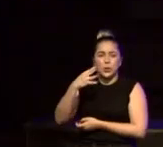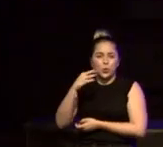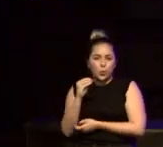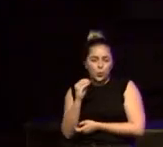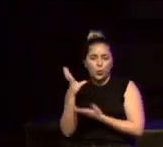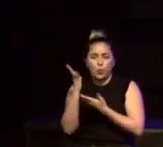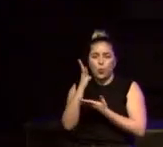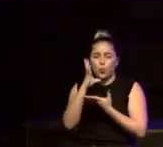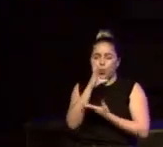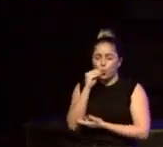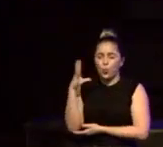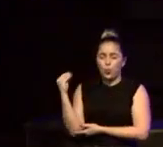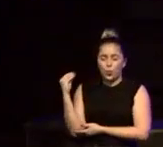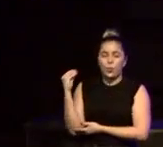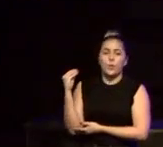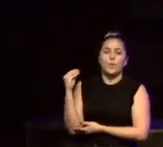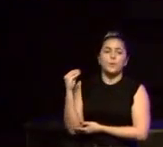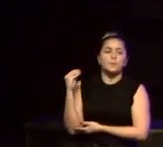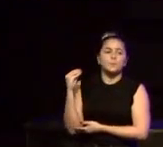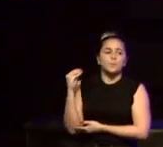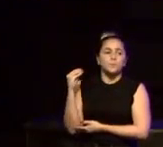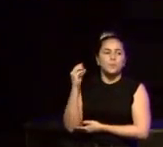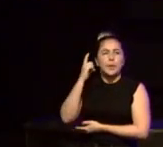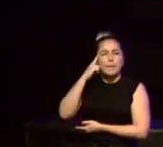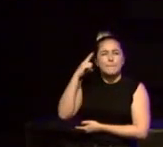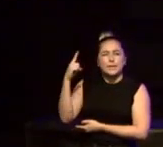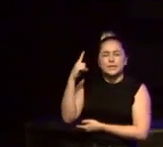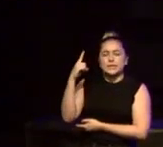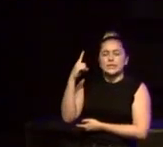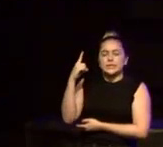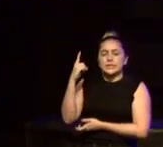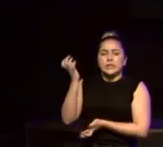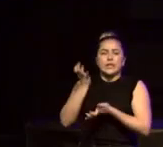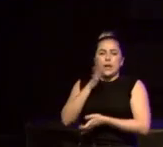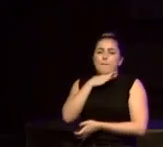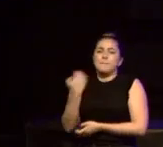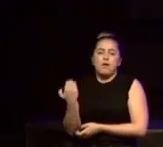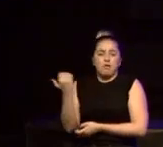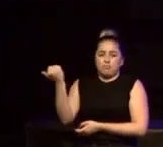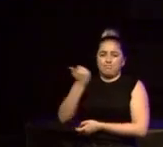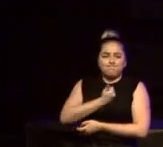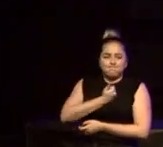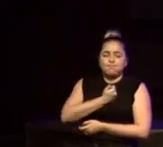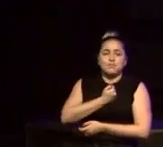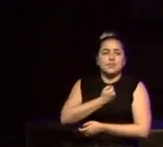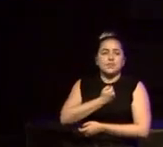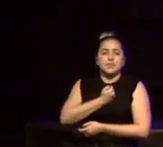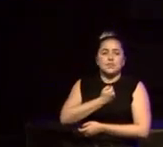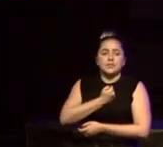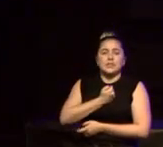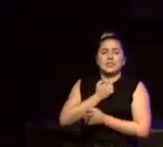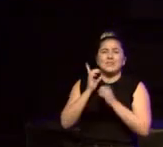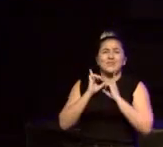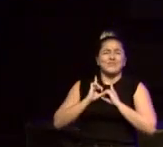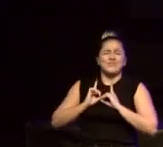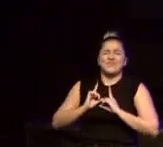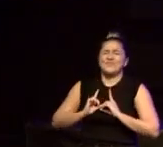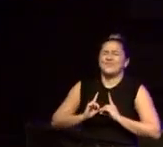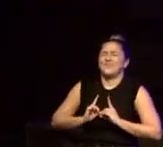dos adolescentes estava com pensamentos de suicídio. E estava bem grave naquele